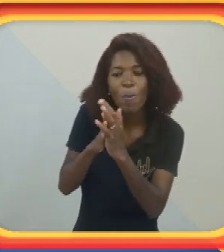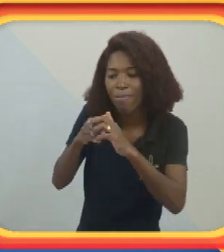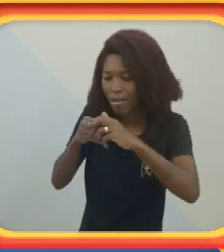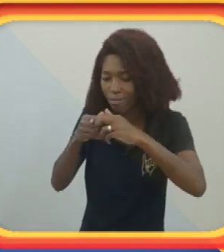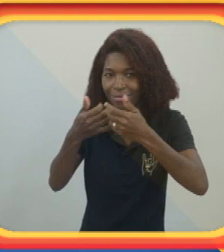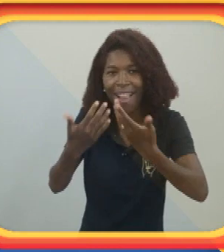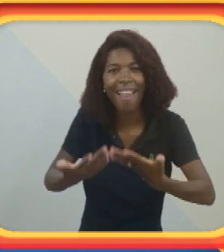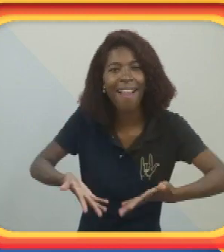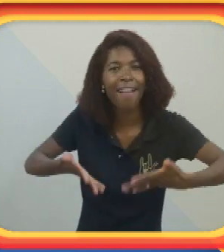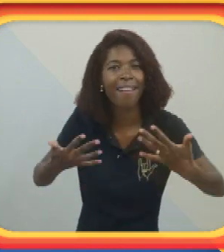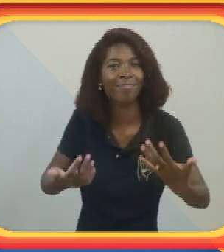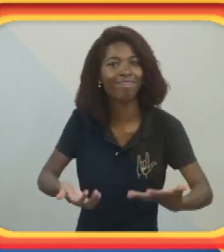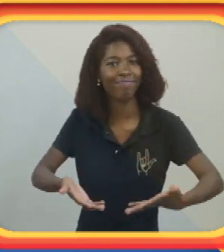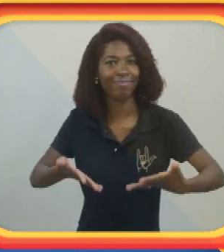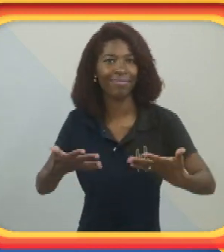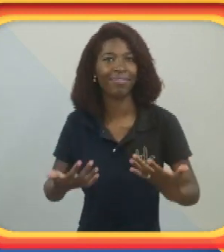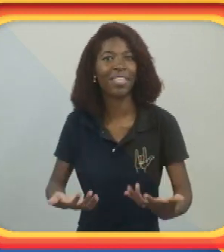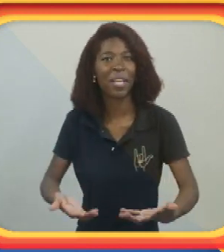di non